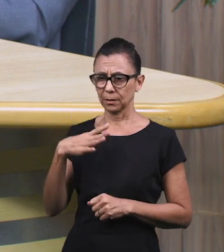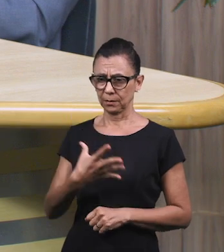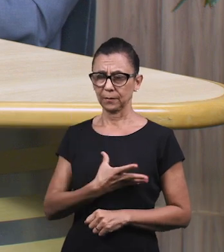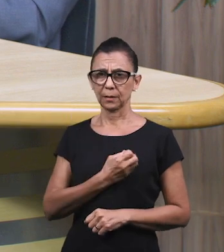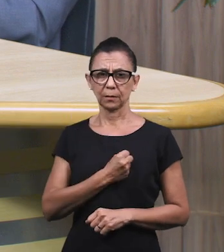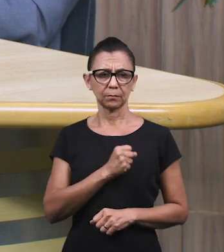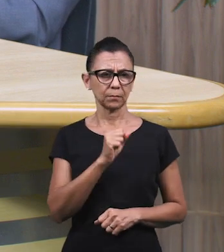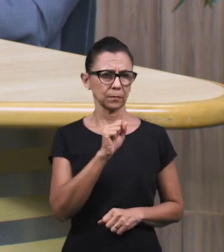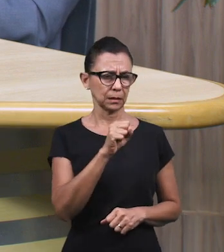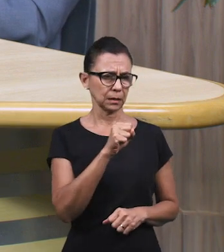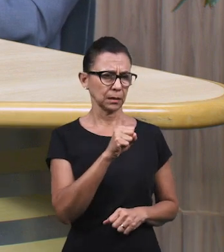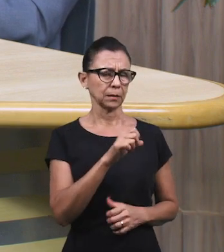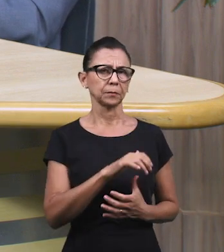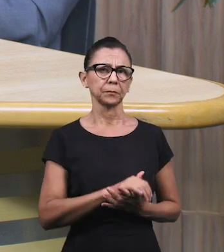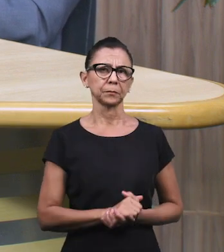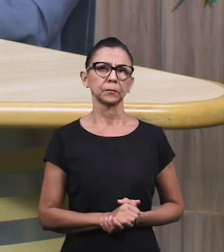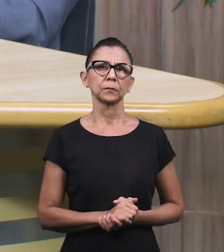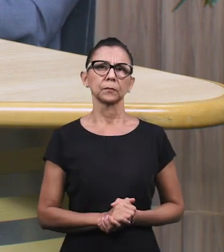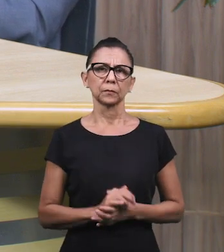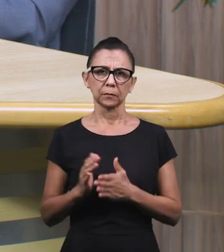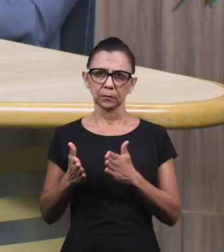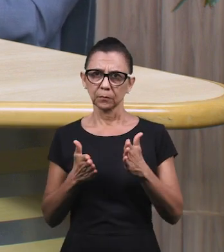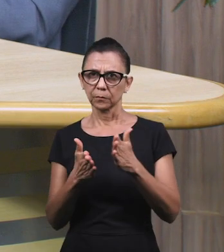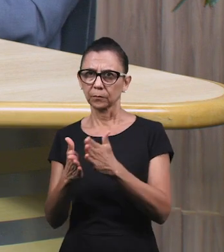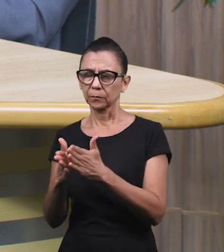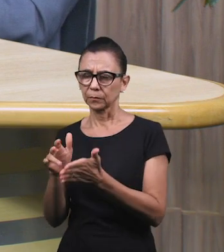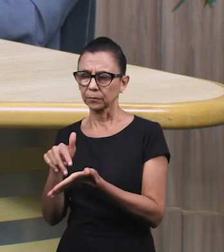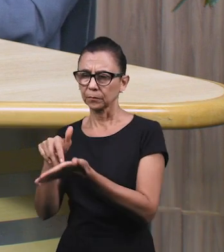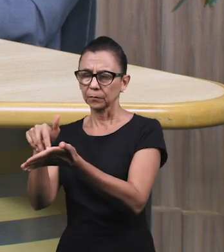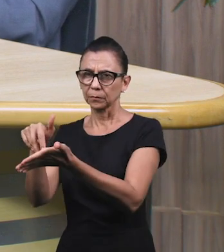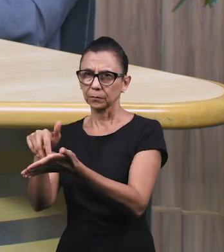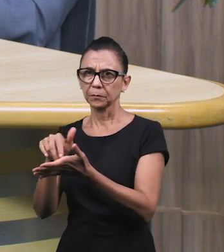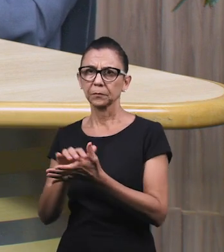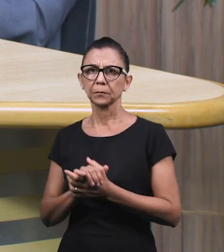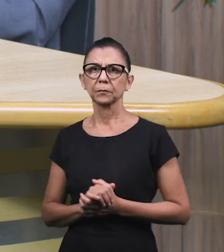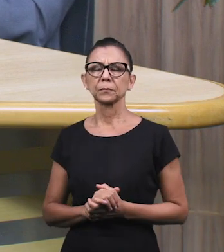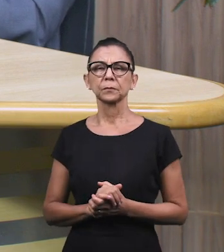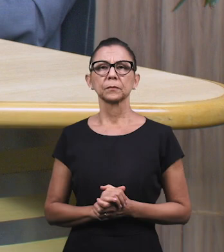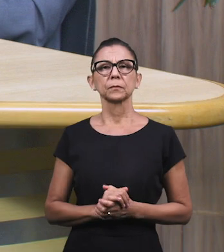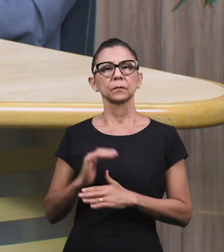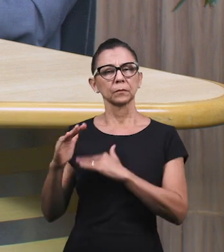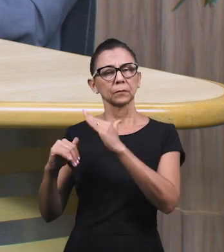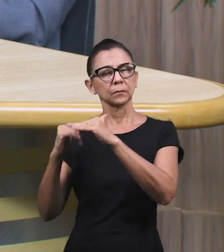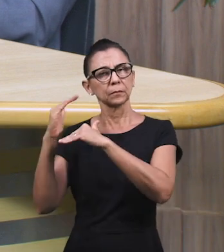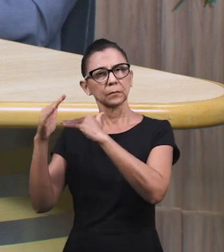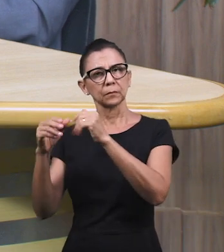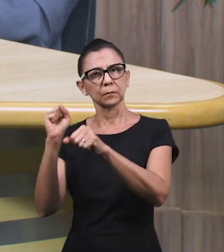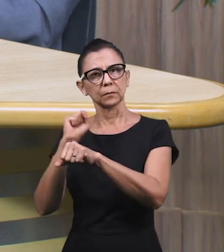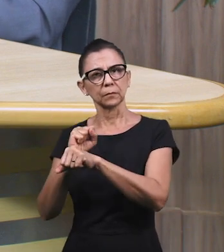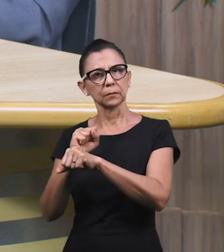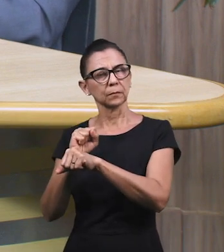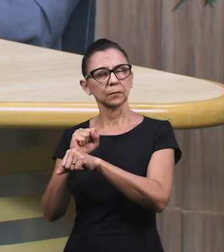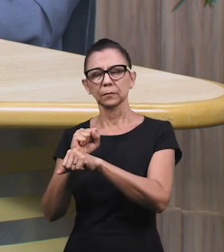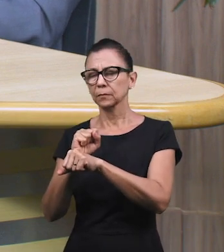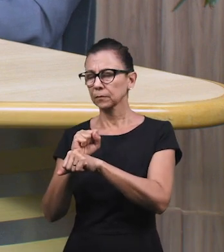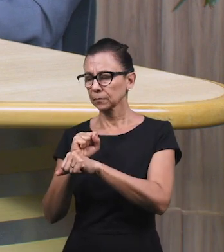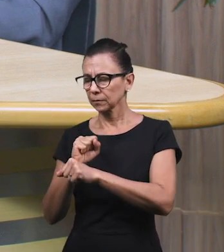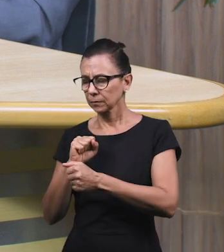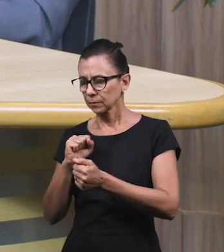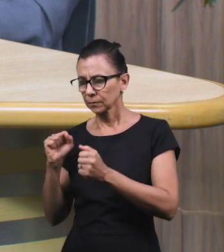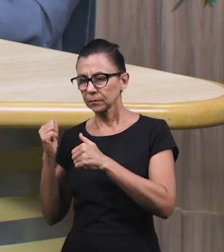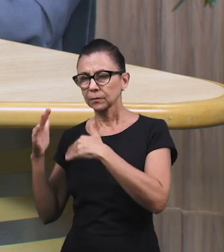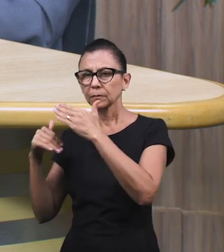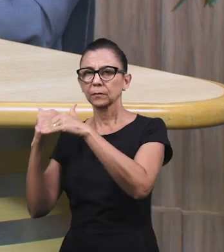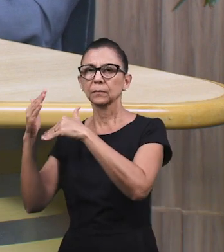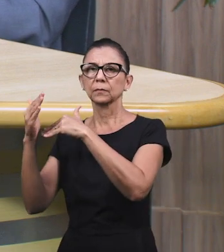certeza de salvação, enquanto ele estiver nesse caminho. Porque o caminho, como dizer, é caminho, ele é dinâmico, ele não para, é até